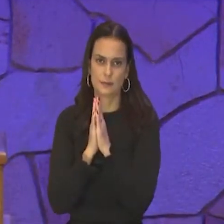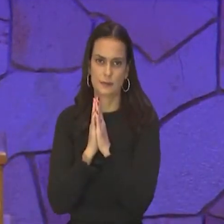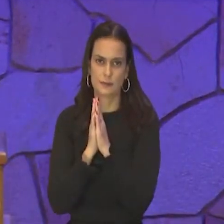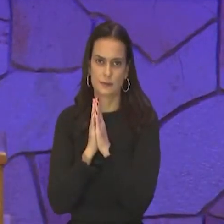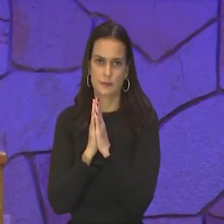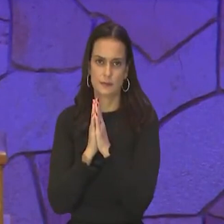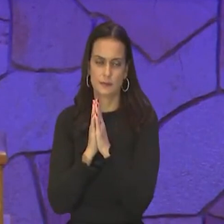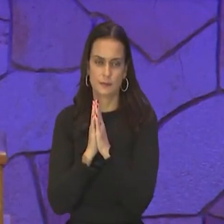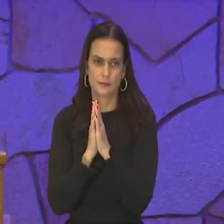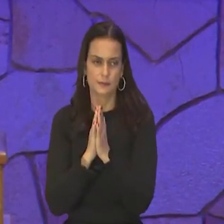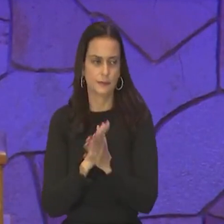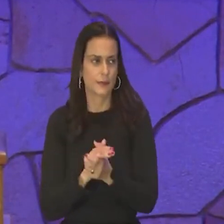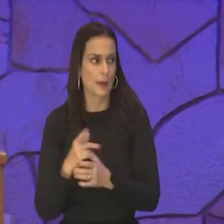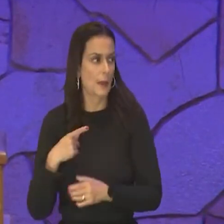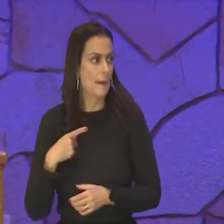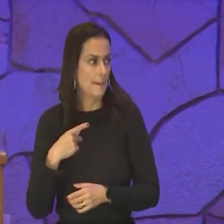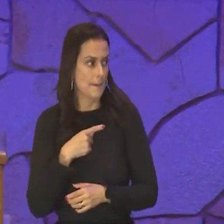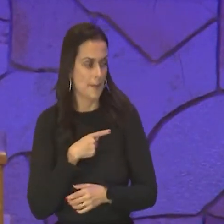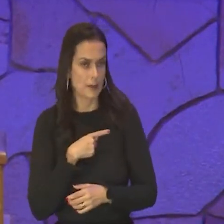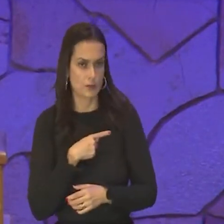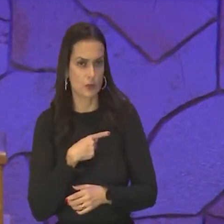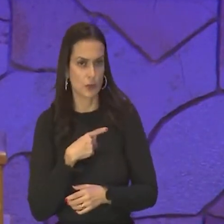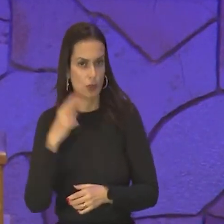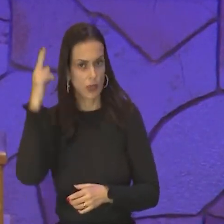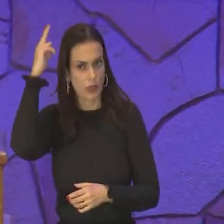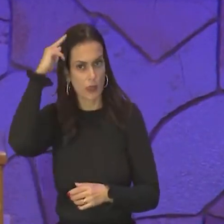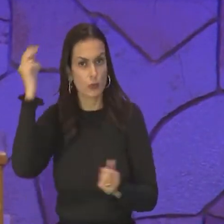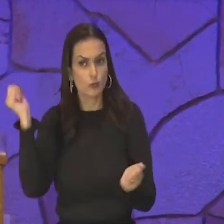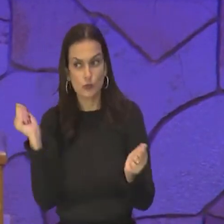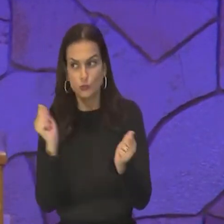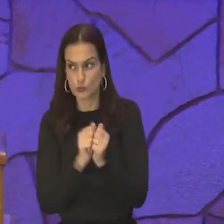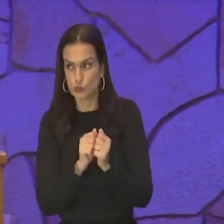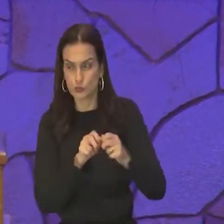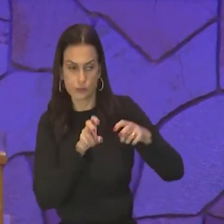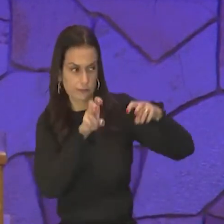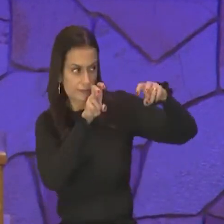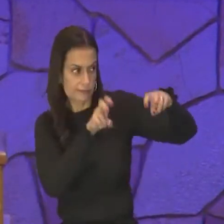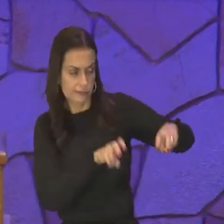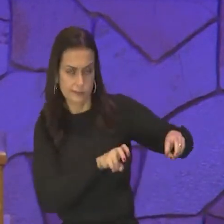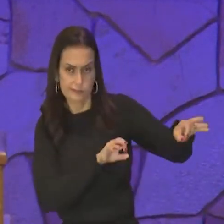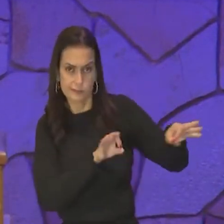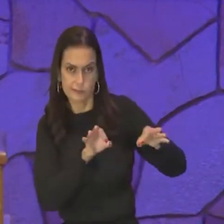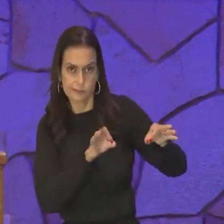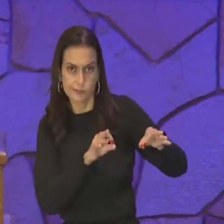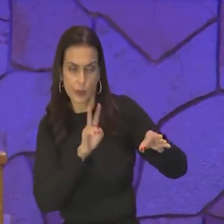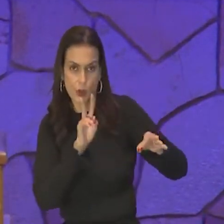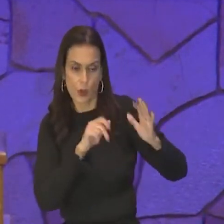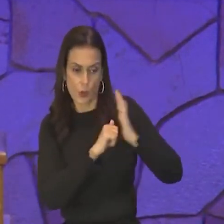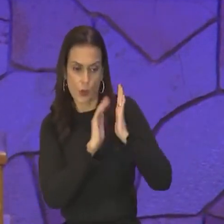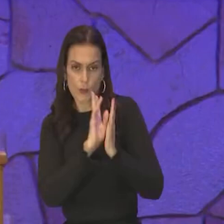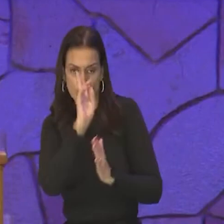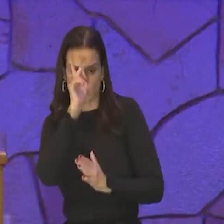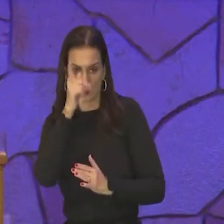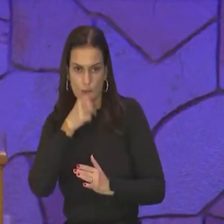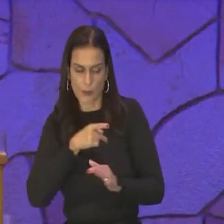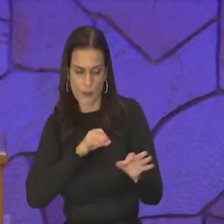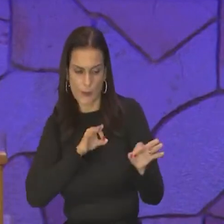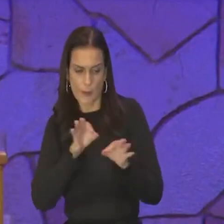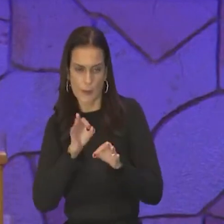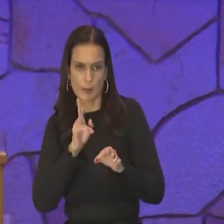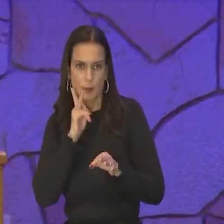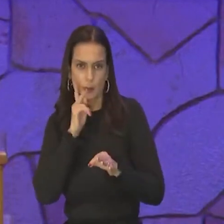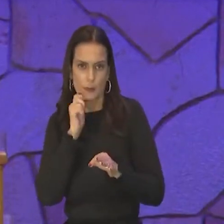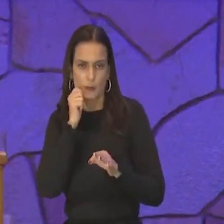Pastor Neandro estará descendo comigo e nesse momento de oração silenciosa, nós nos prepararemos para o momento da celebração da ceia do